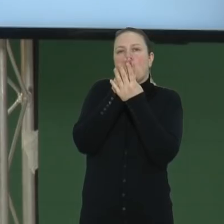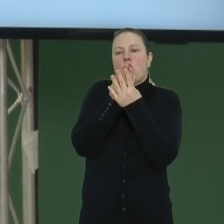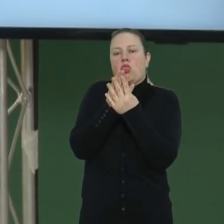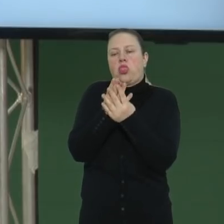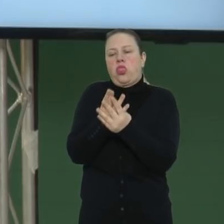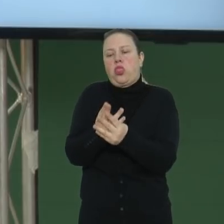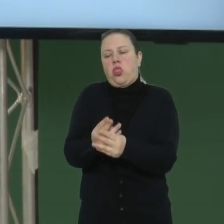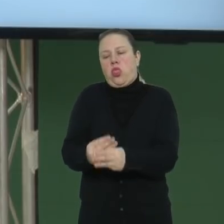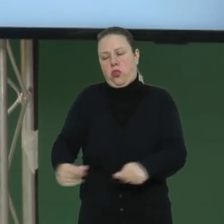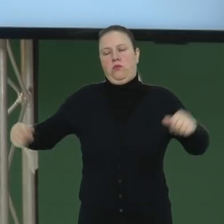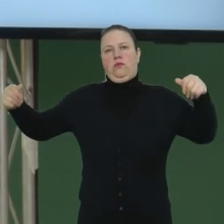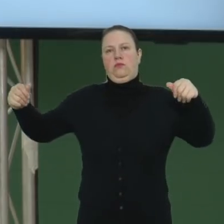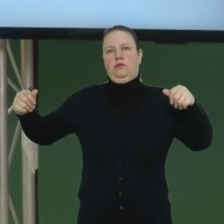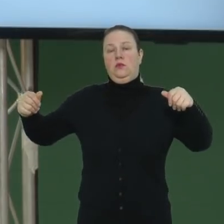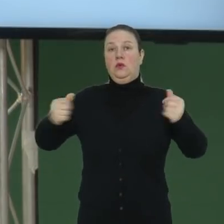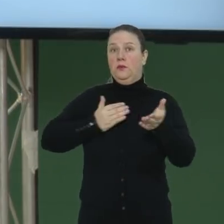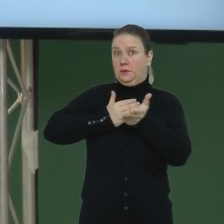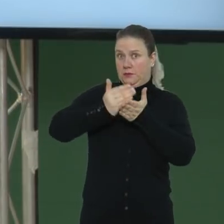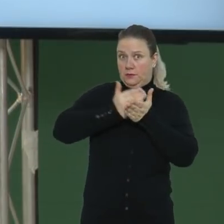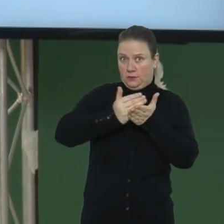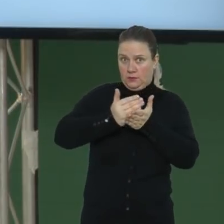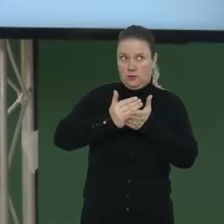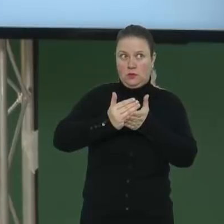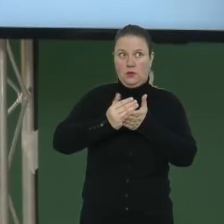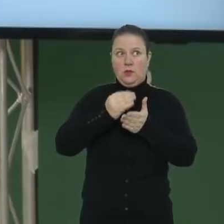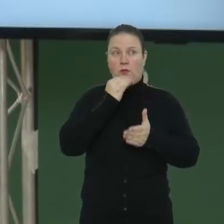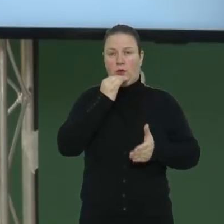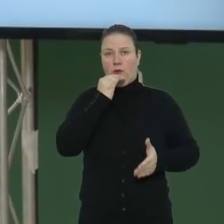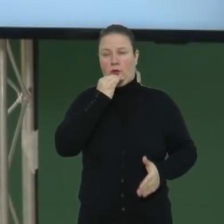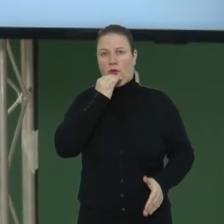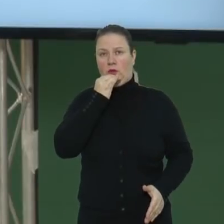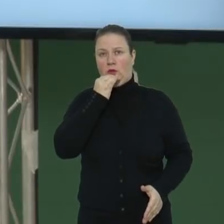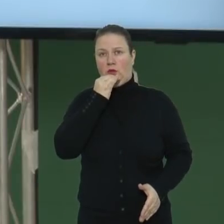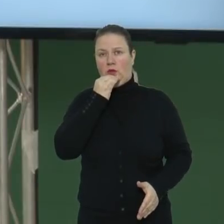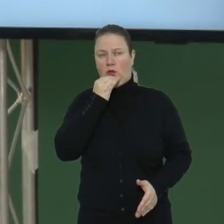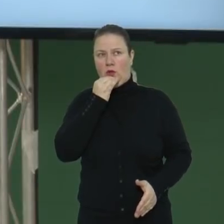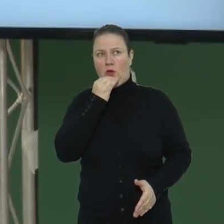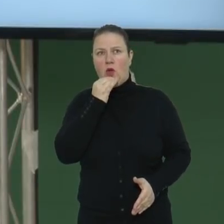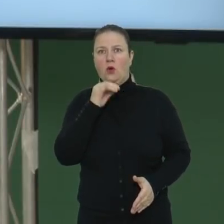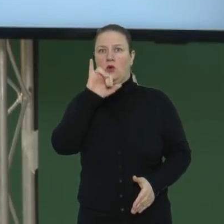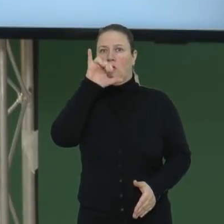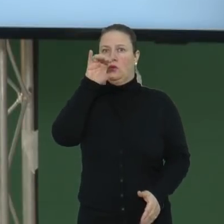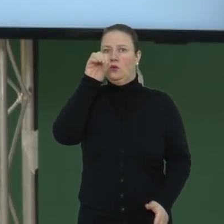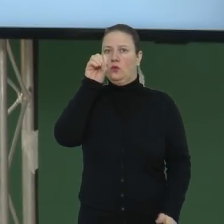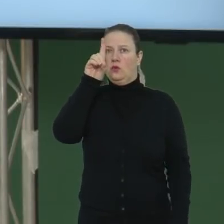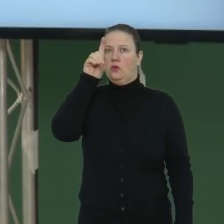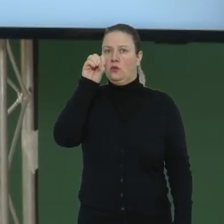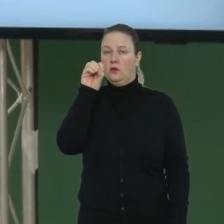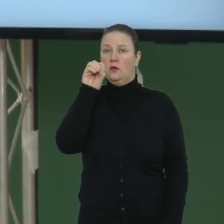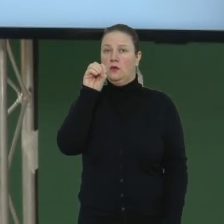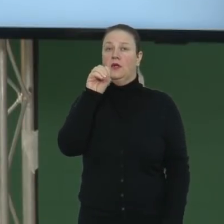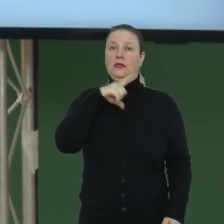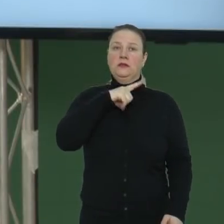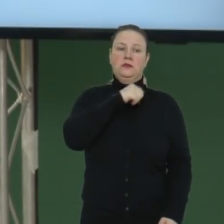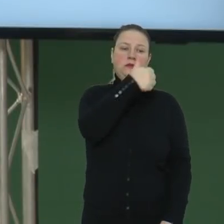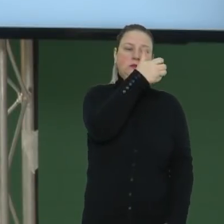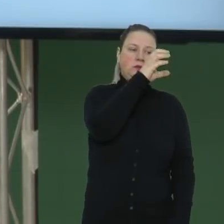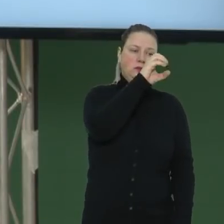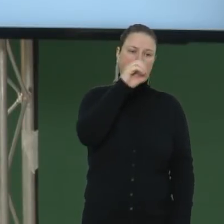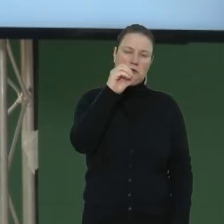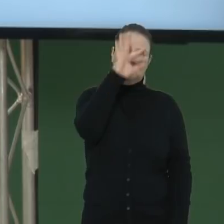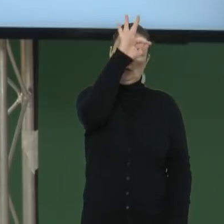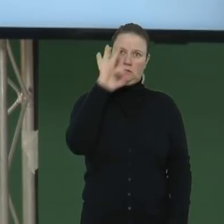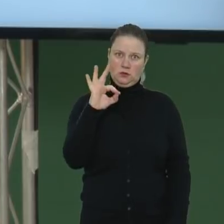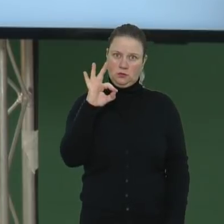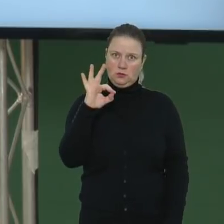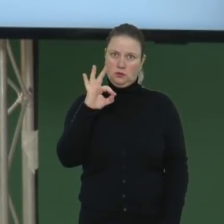vai perdendo. Então, no começo, injetou, né, o componente químico, que é o iodo, ele vai ter 100% de efeito.